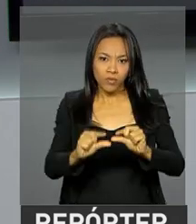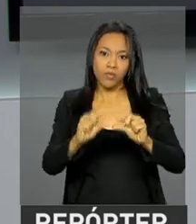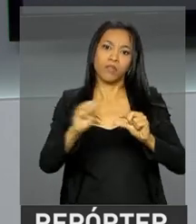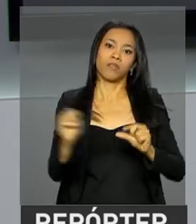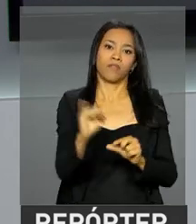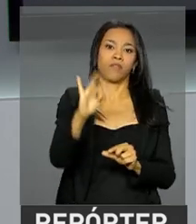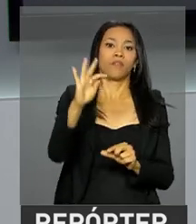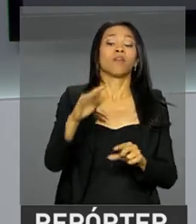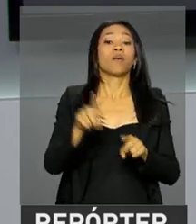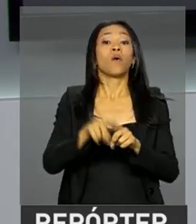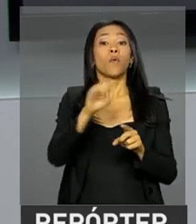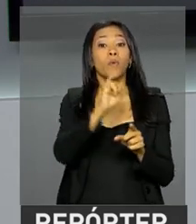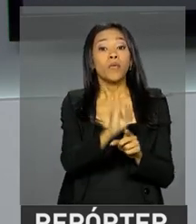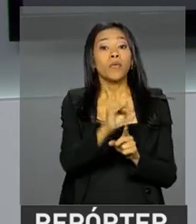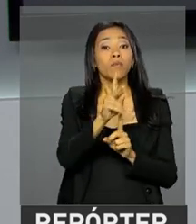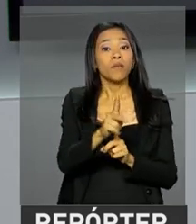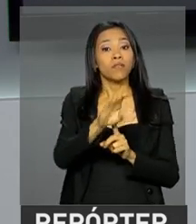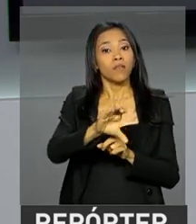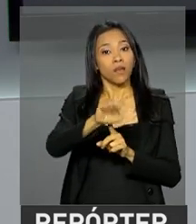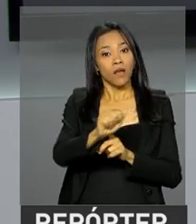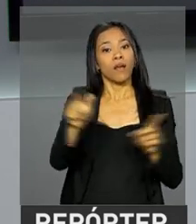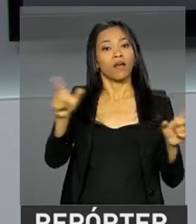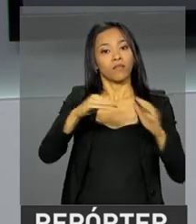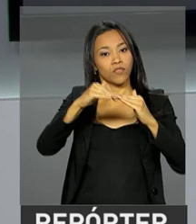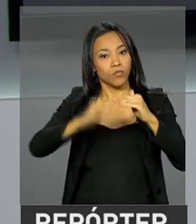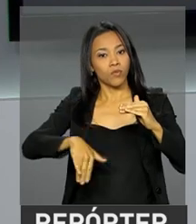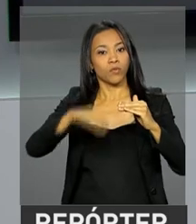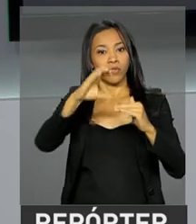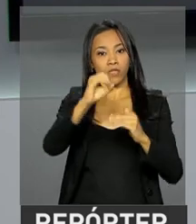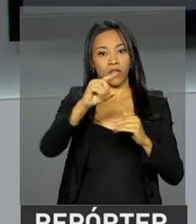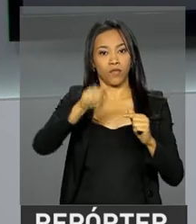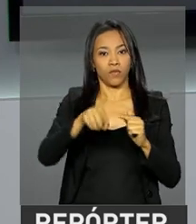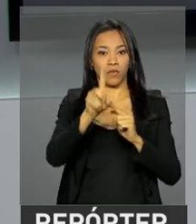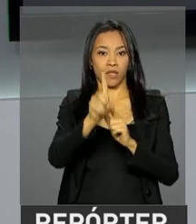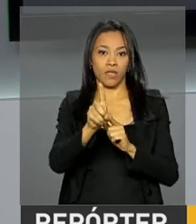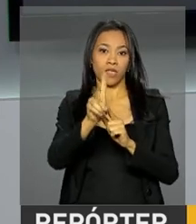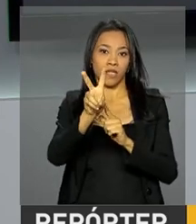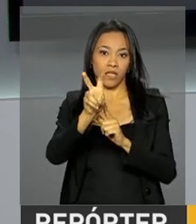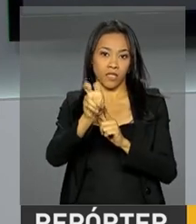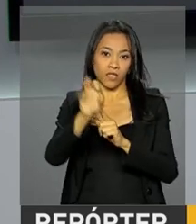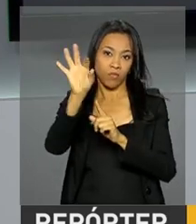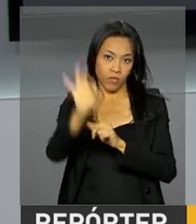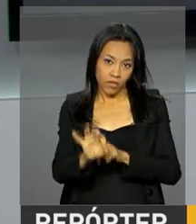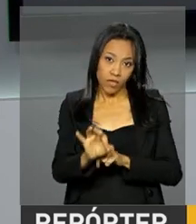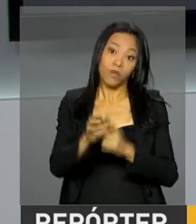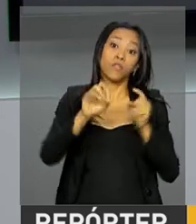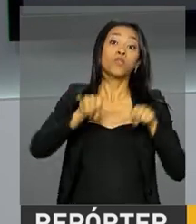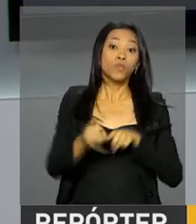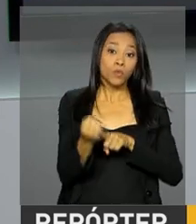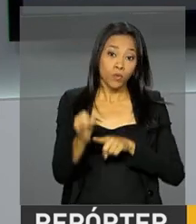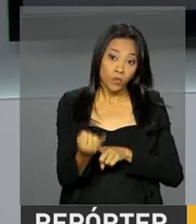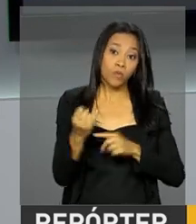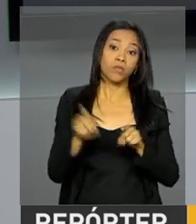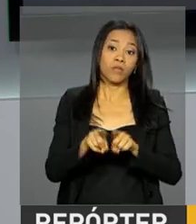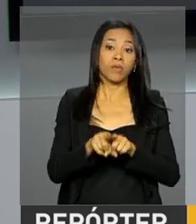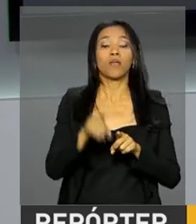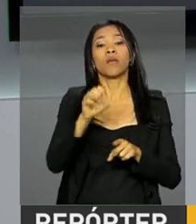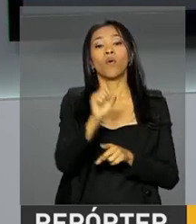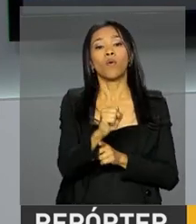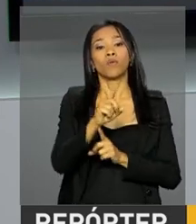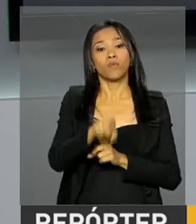IPCA cai 0,15% e pelas estimativas a taxa básica de juros deve ficar em